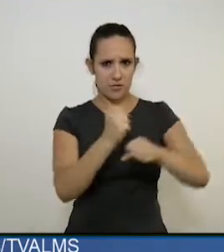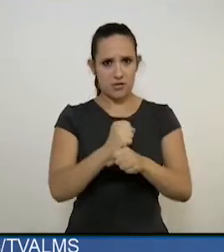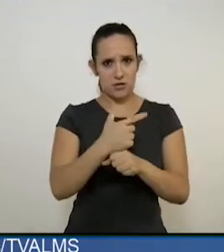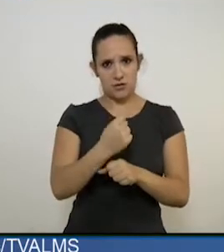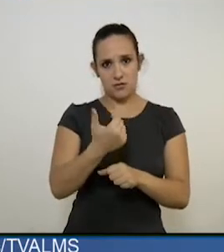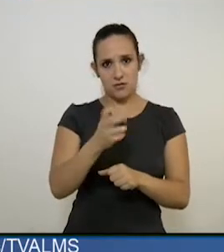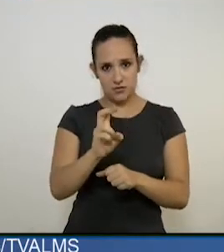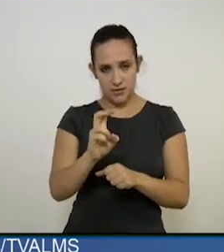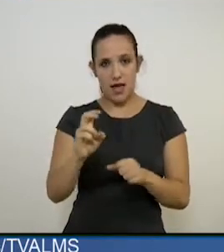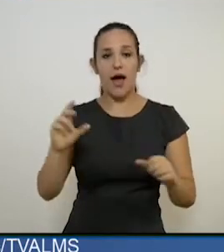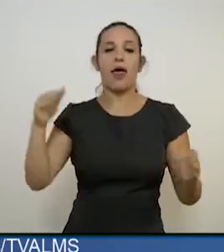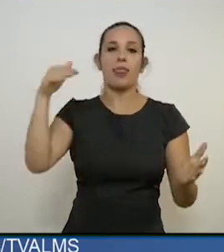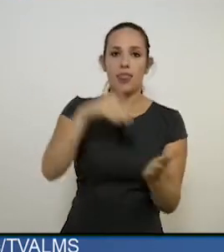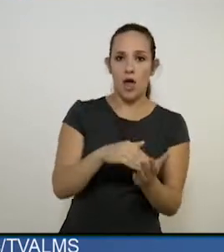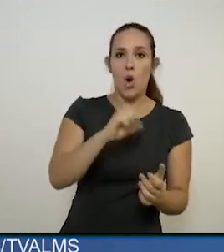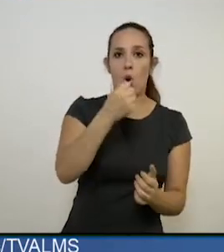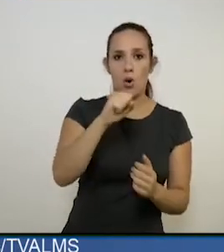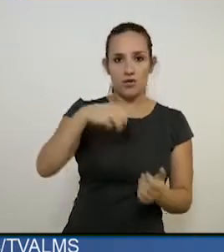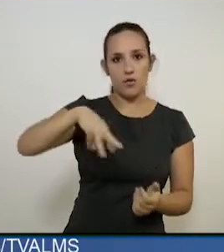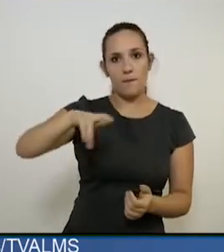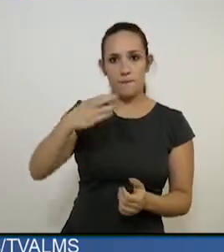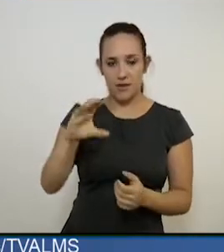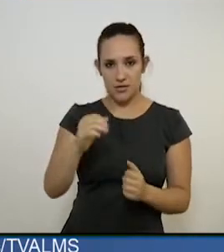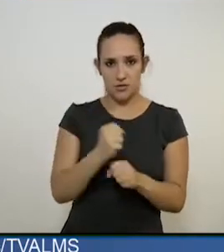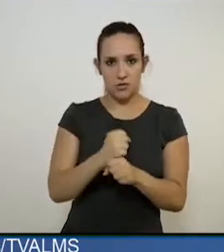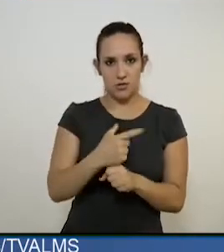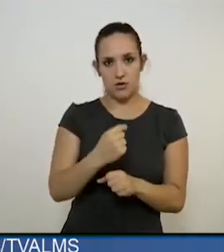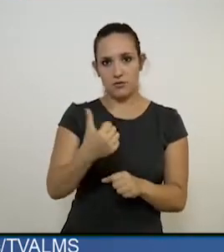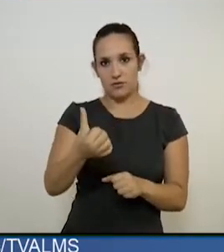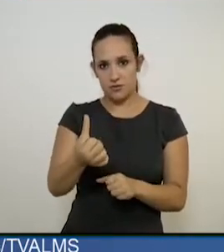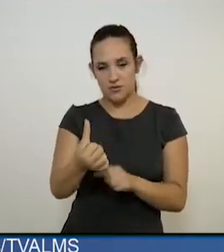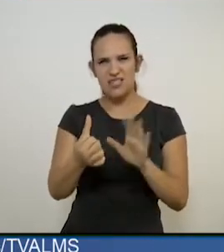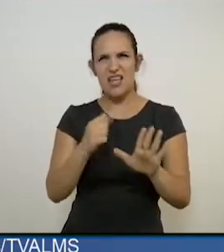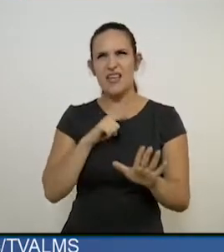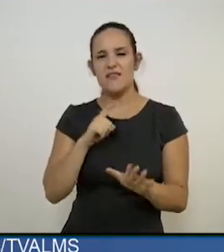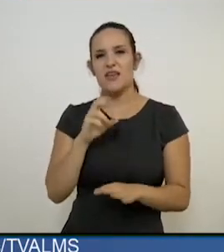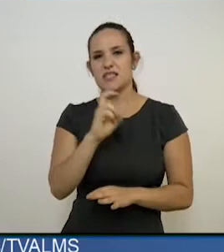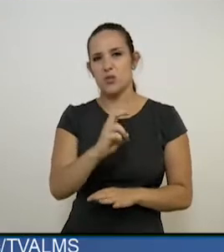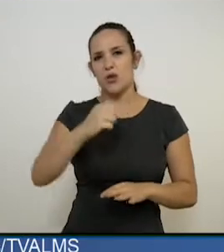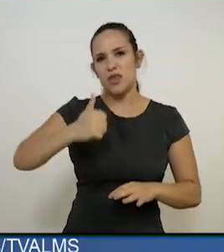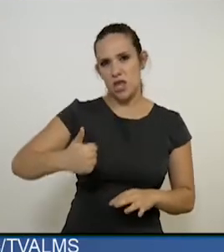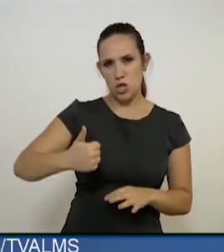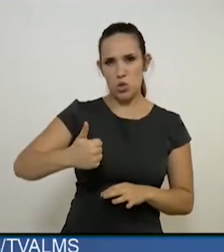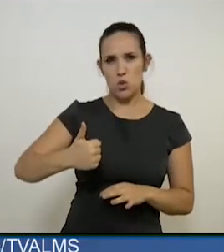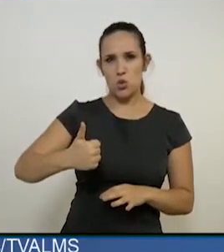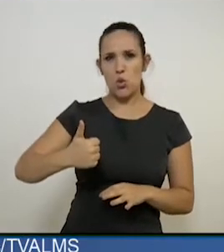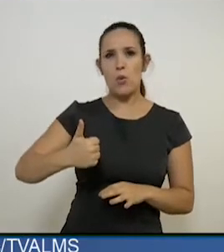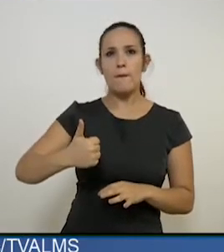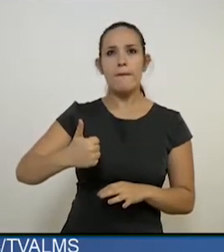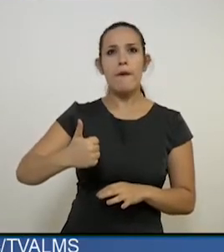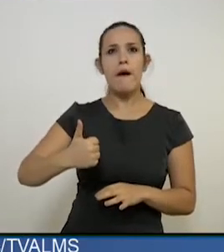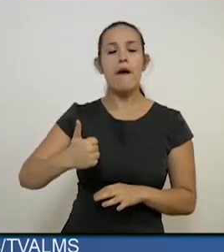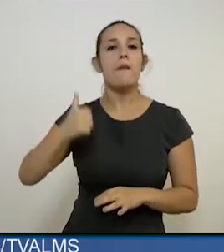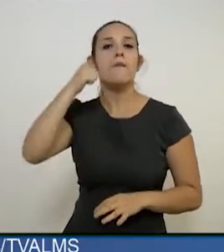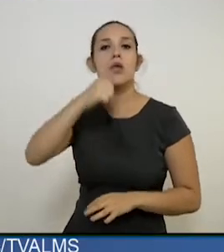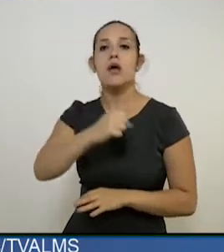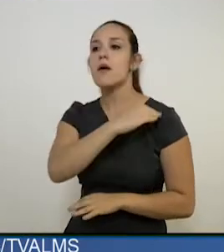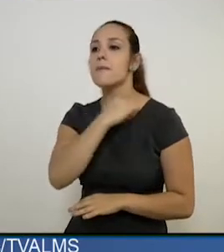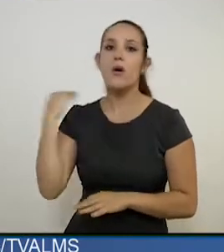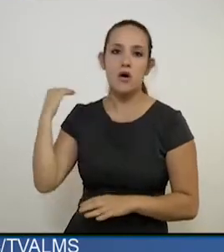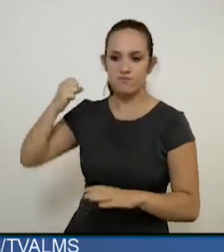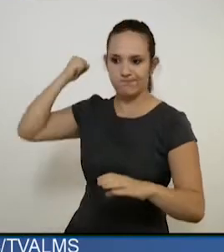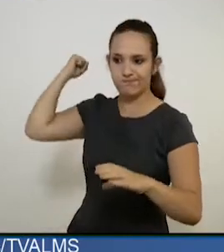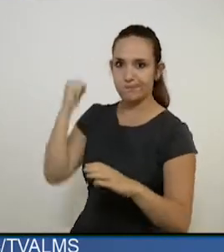8 de março de 2016, 51 ocorrências registradas como feminicídio em nosso estado de Mato Grosso do